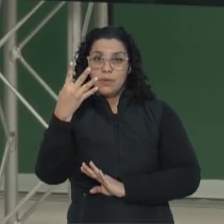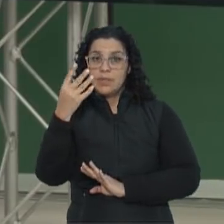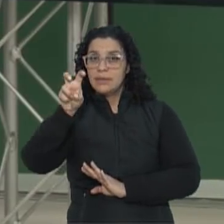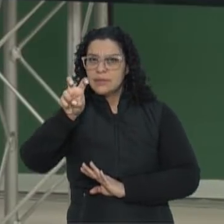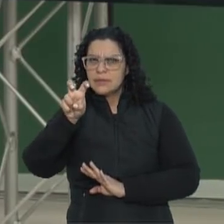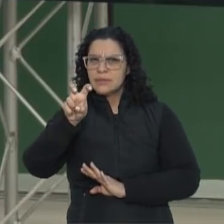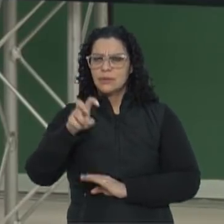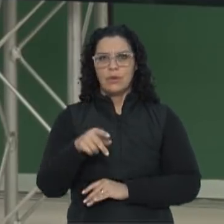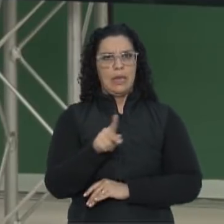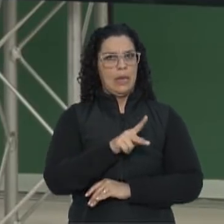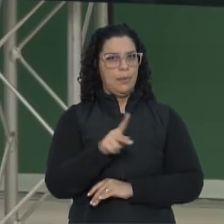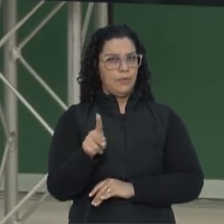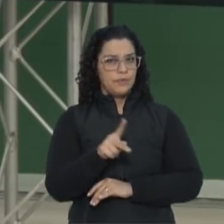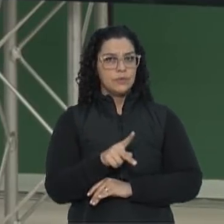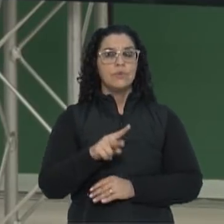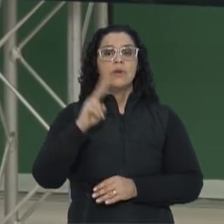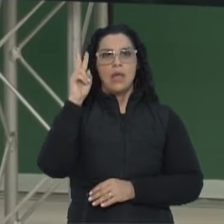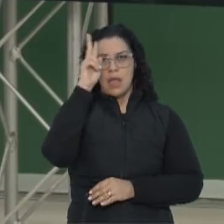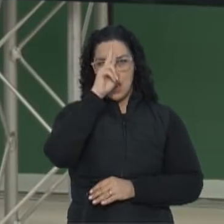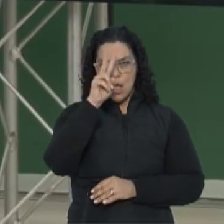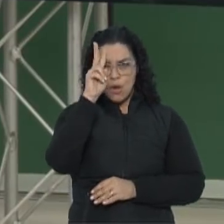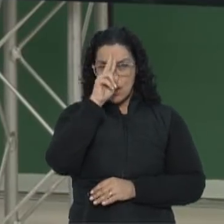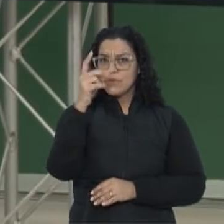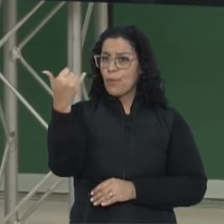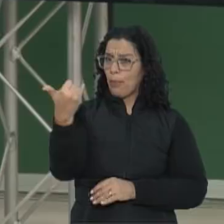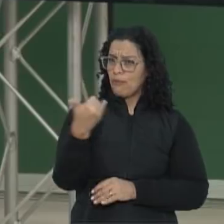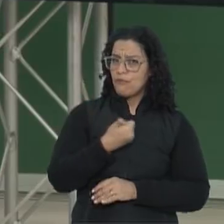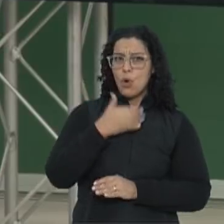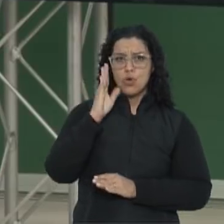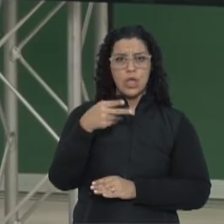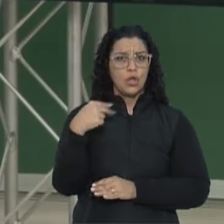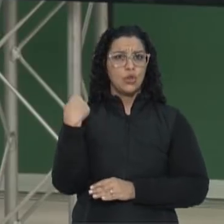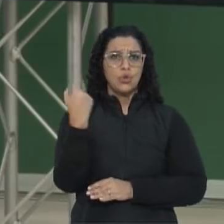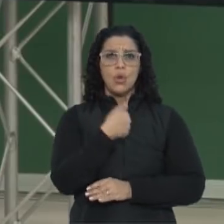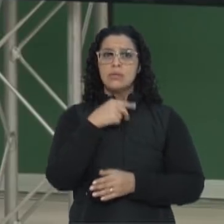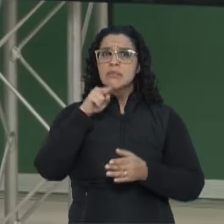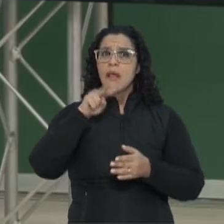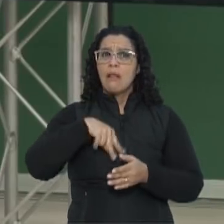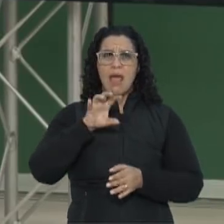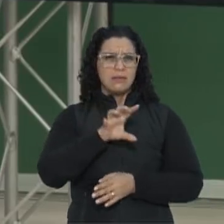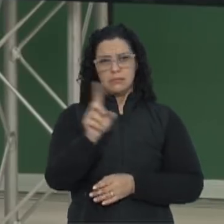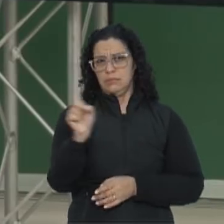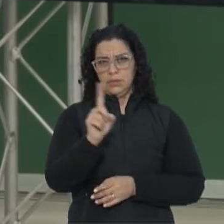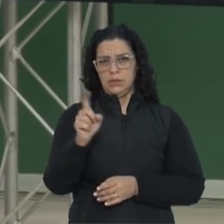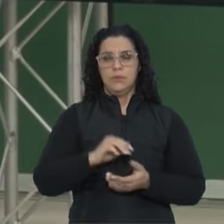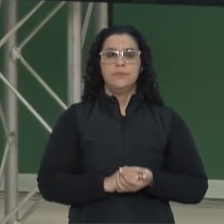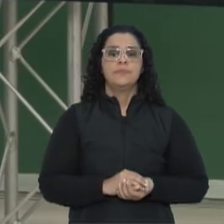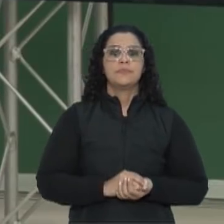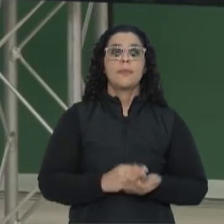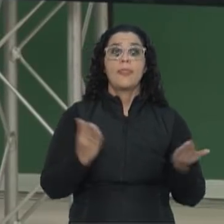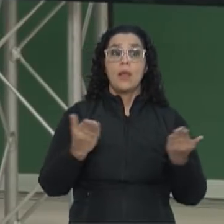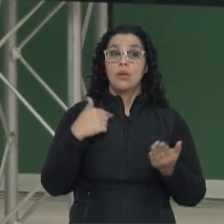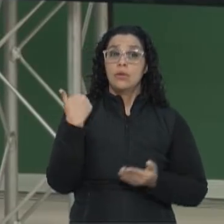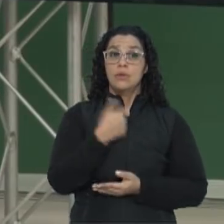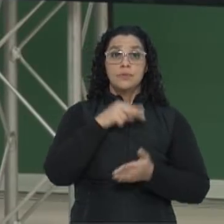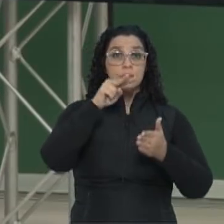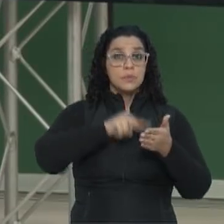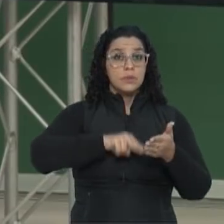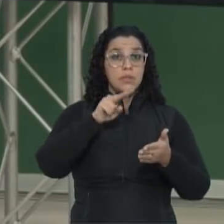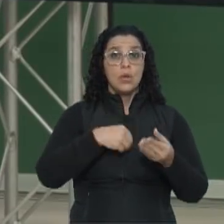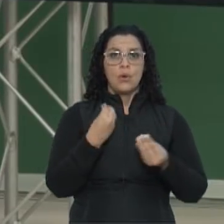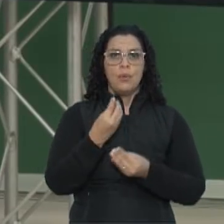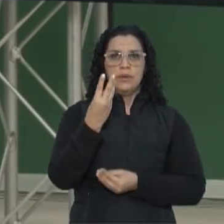34,45. Professora, eu lembro que você já me disse que a gente não lê o número dessa forma. A gente vai ler o número